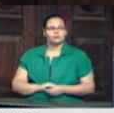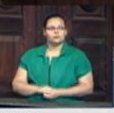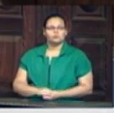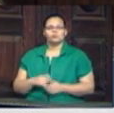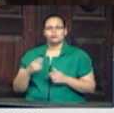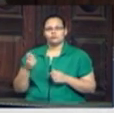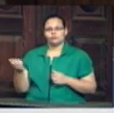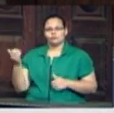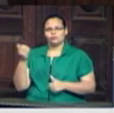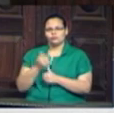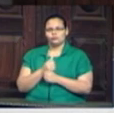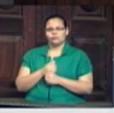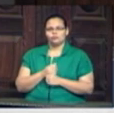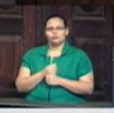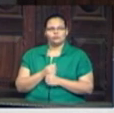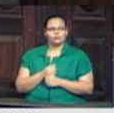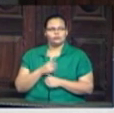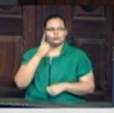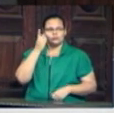no lugar do deputado